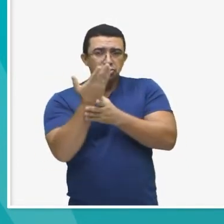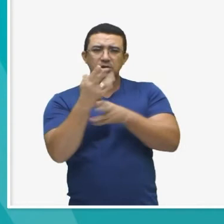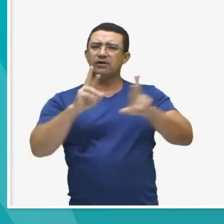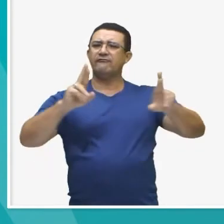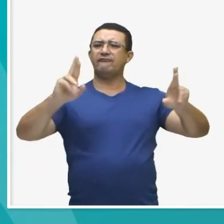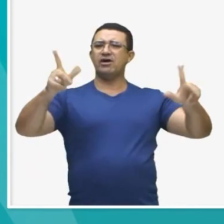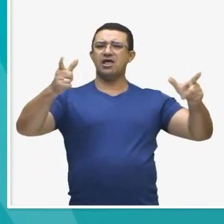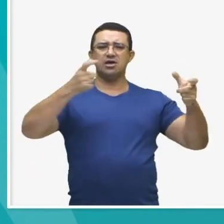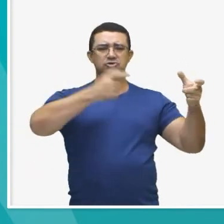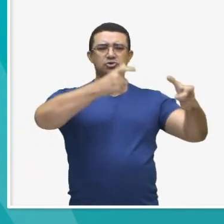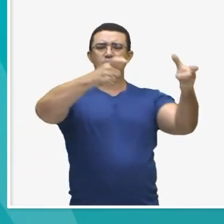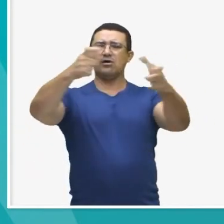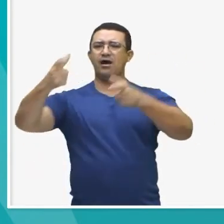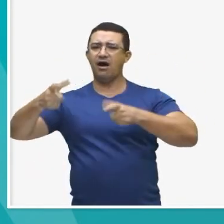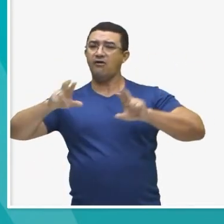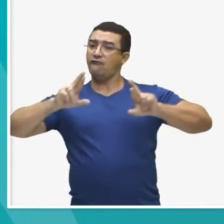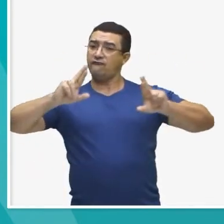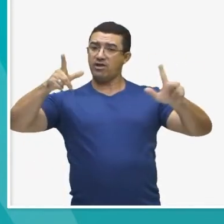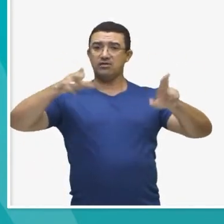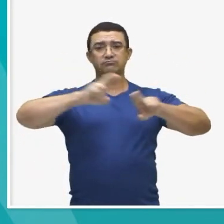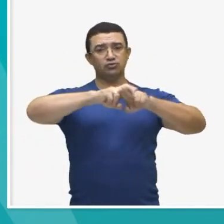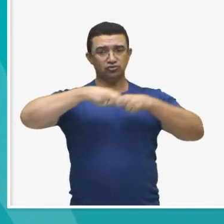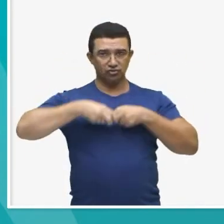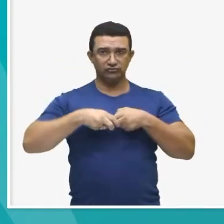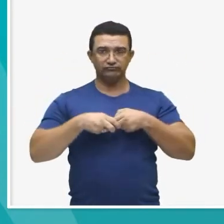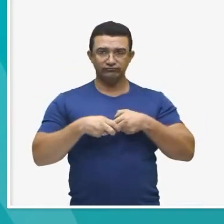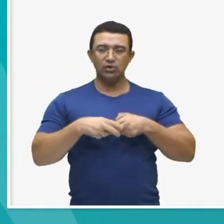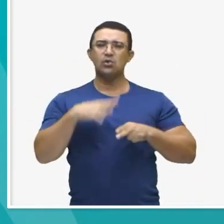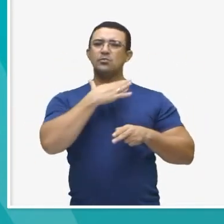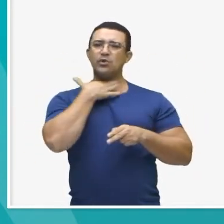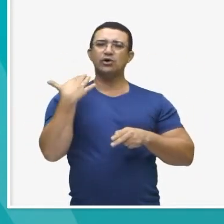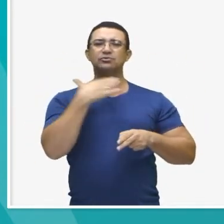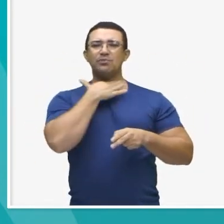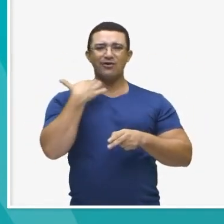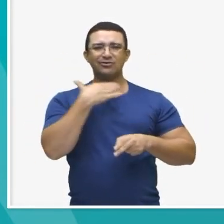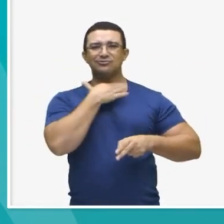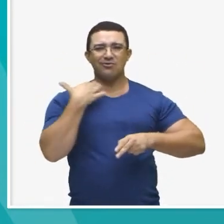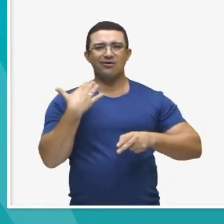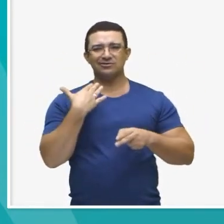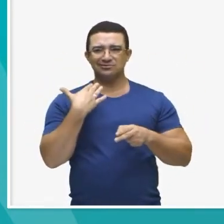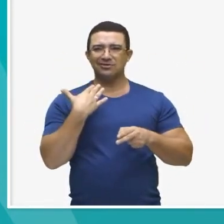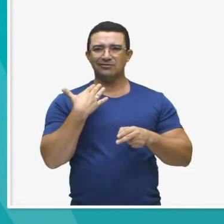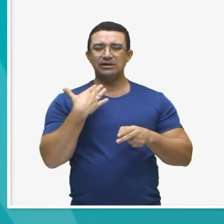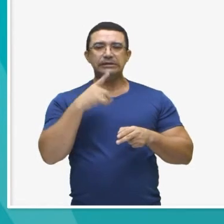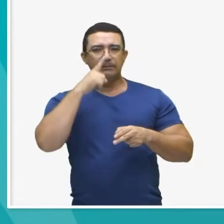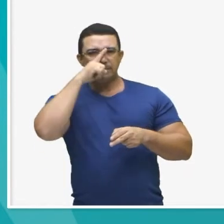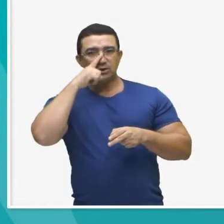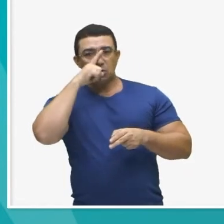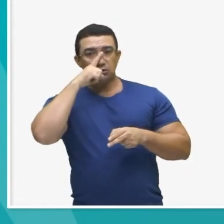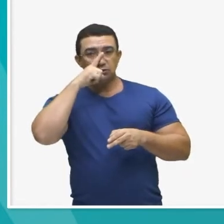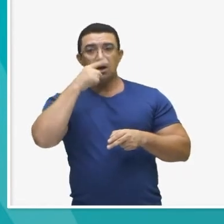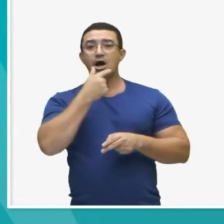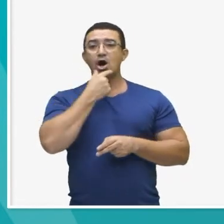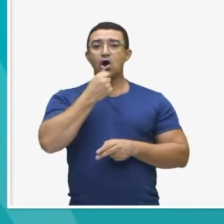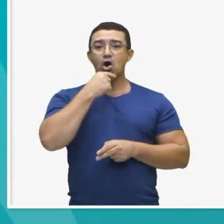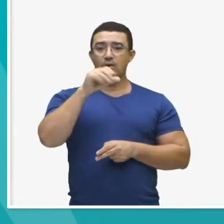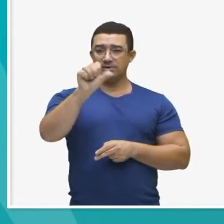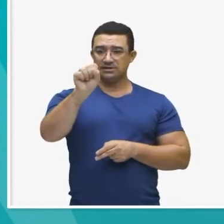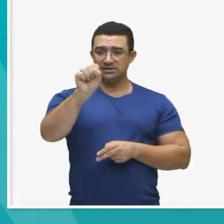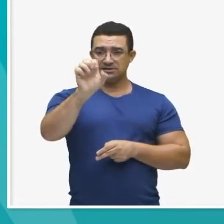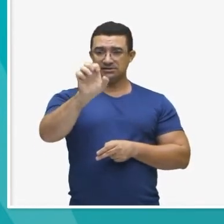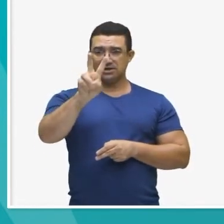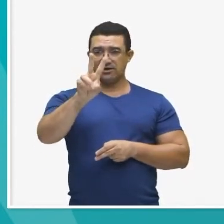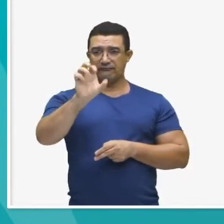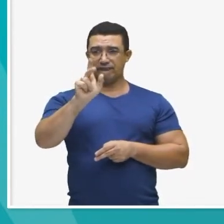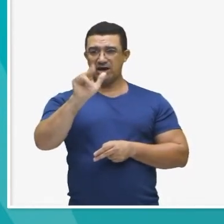diferentes razões, mas ela está acontecendo e é dela que ele quer fugir. Não é? E aí a gente então acompanha esse